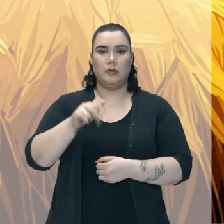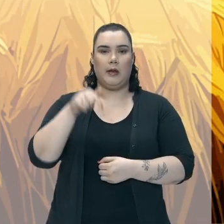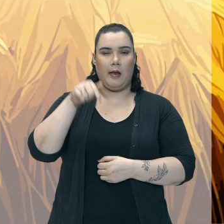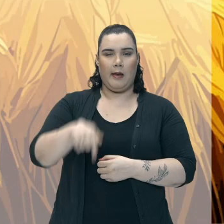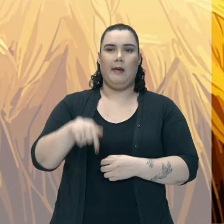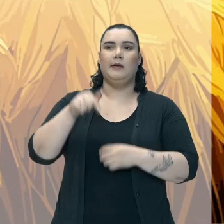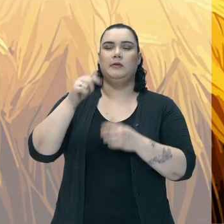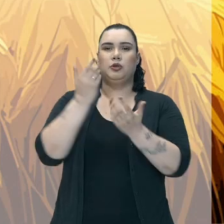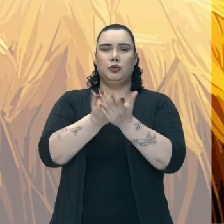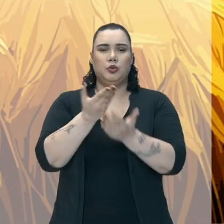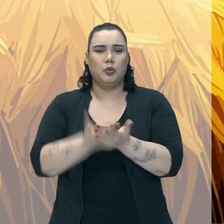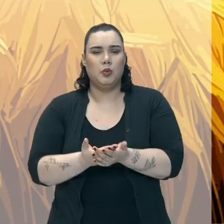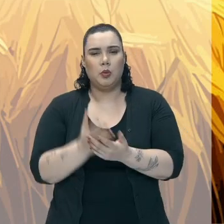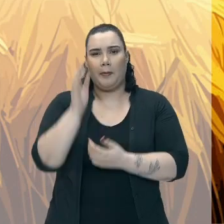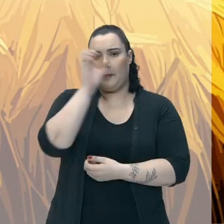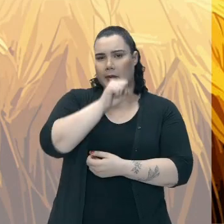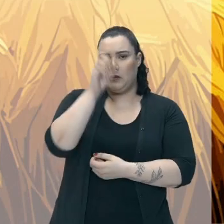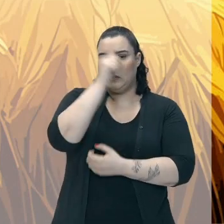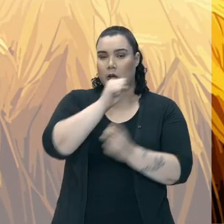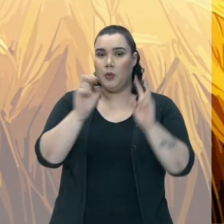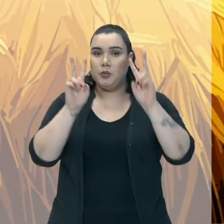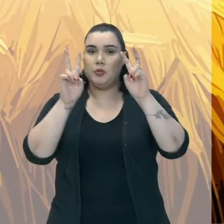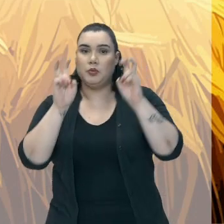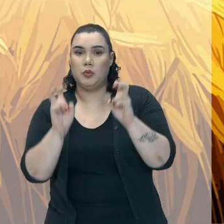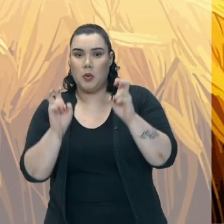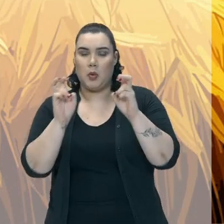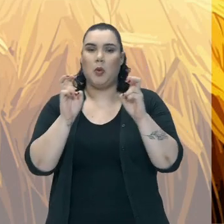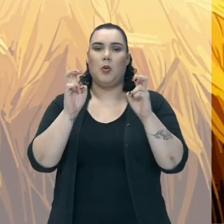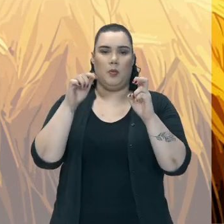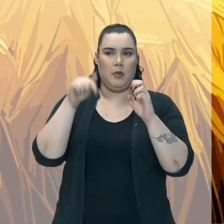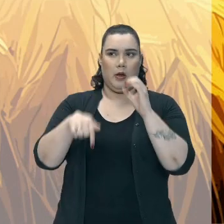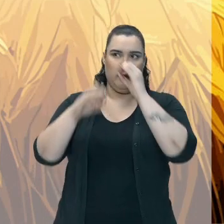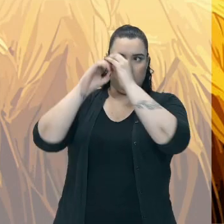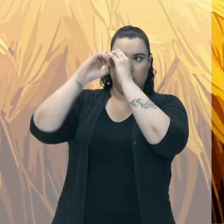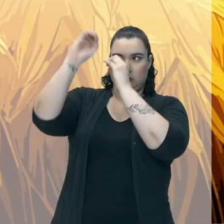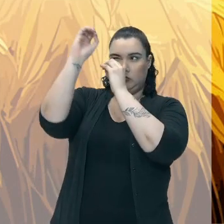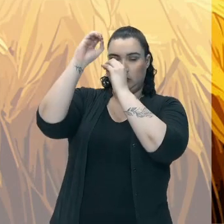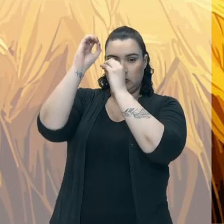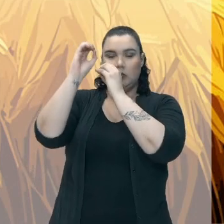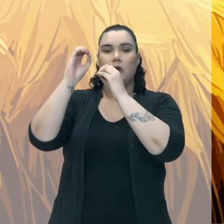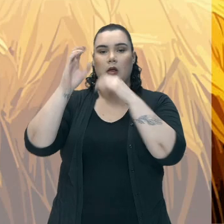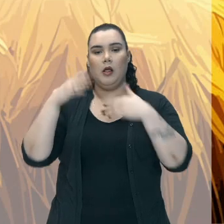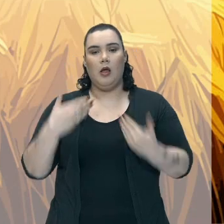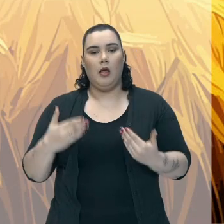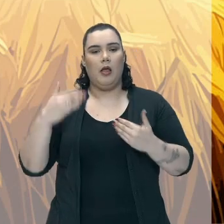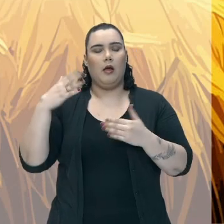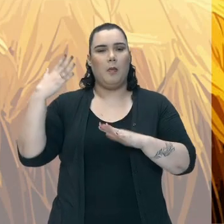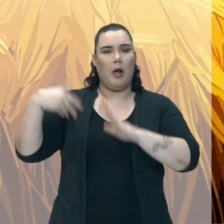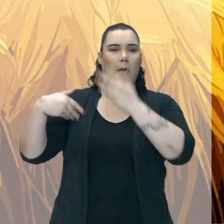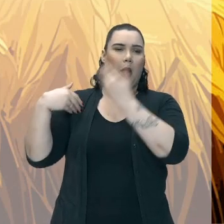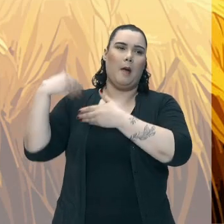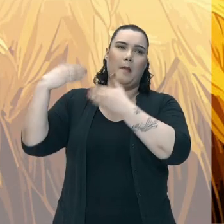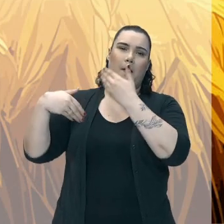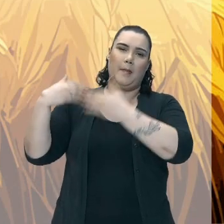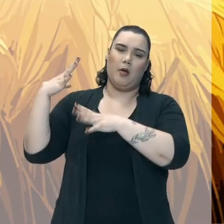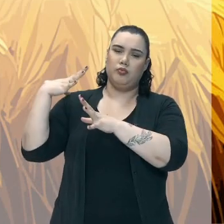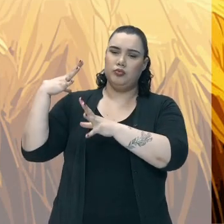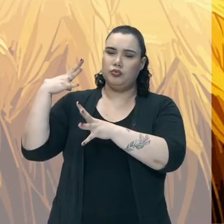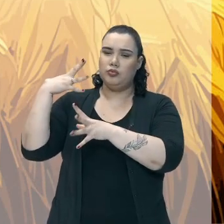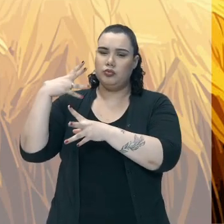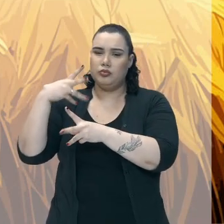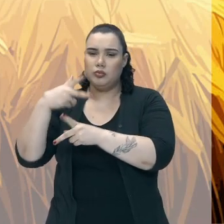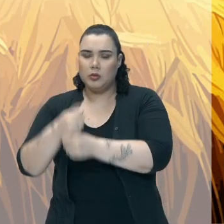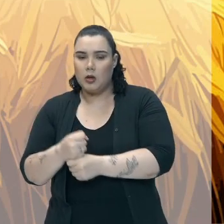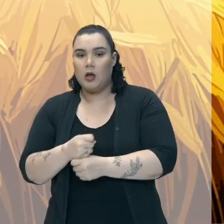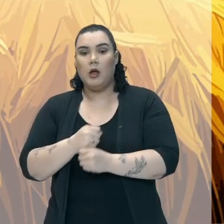esses conhecimentos astronômicos, acumulados durante todo esse tempo que a gente vem fazendo essa observação, para